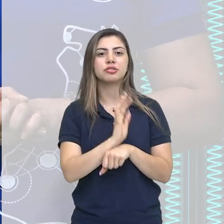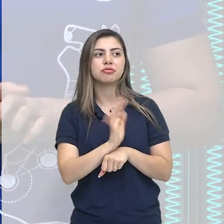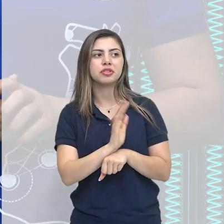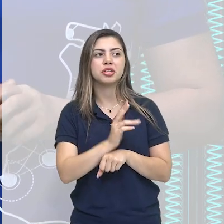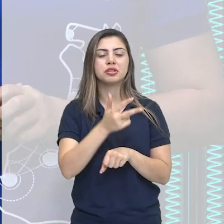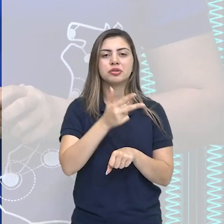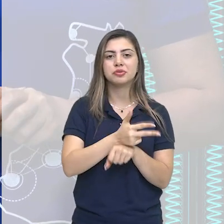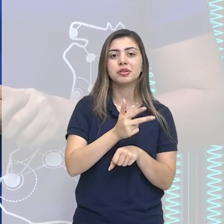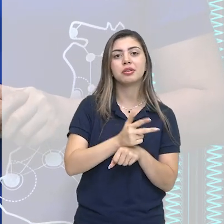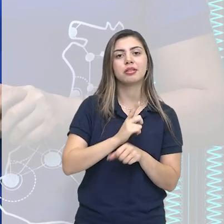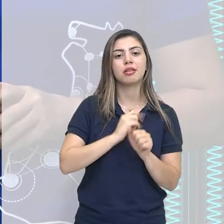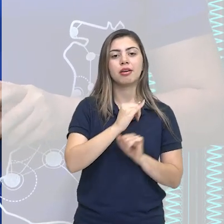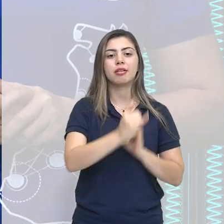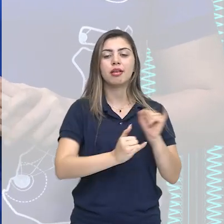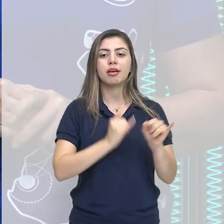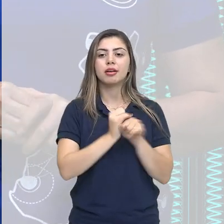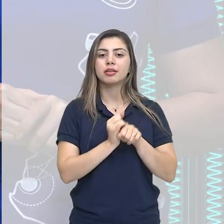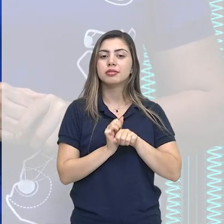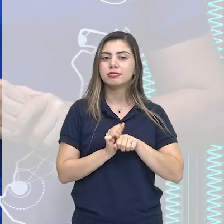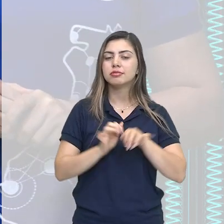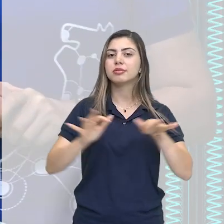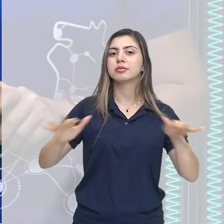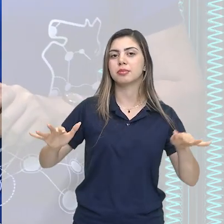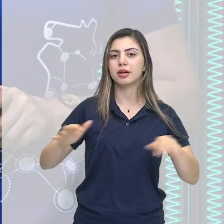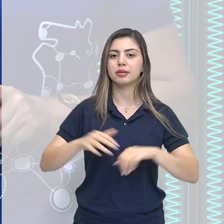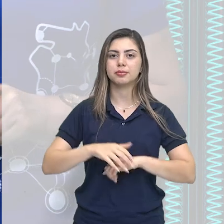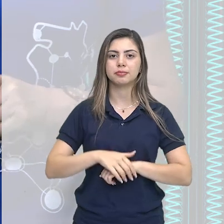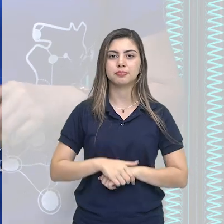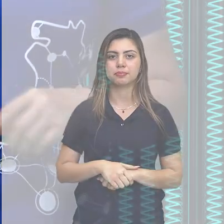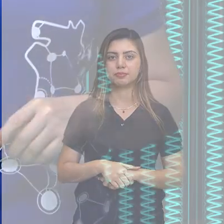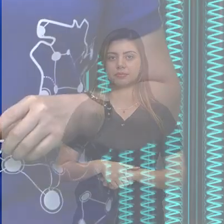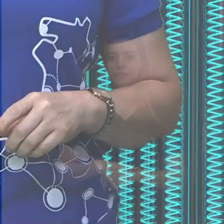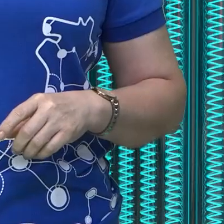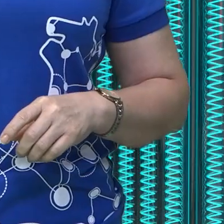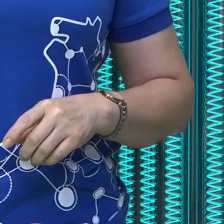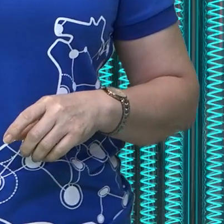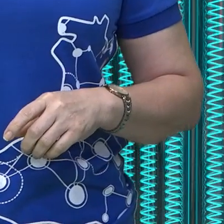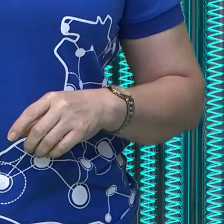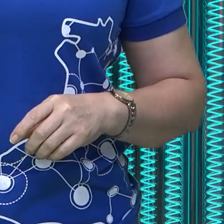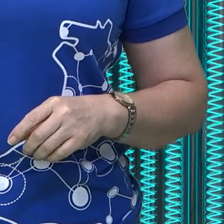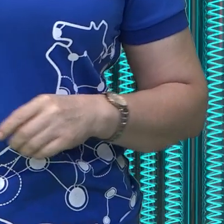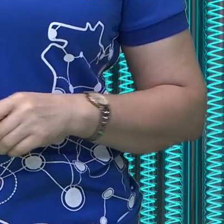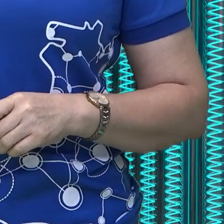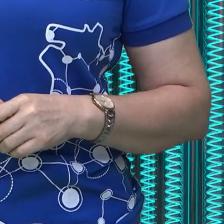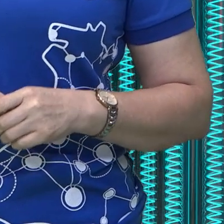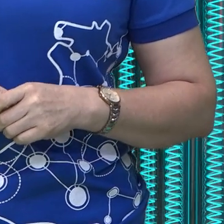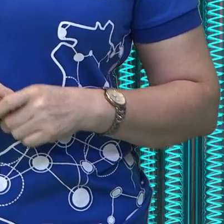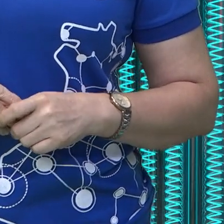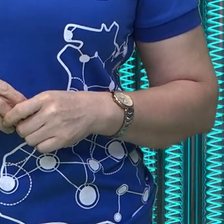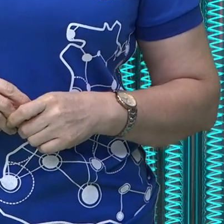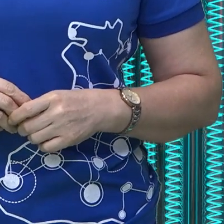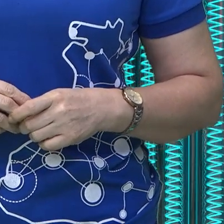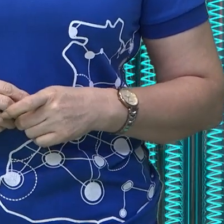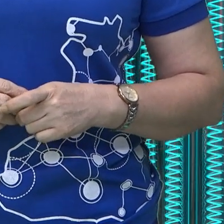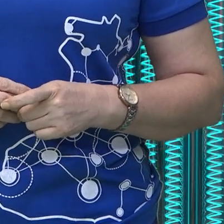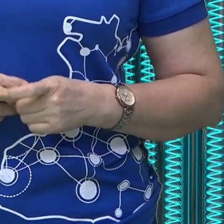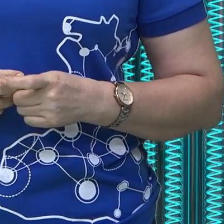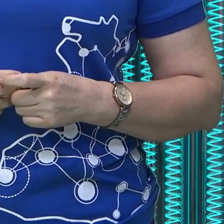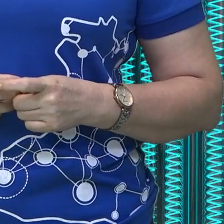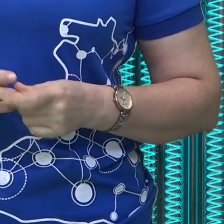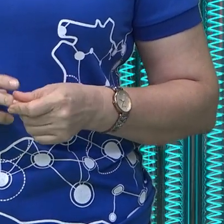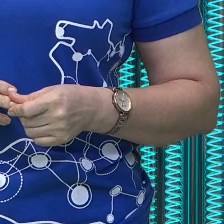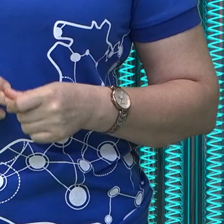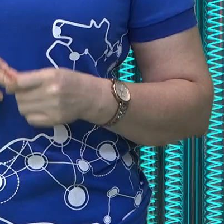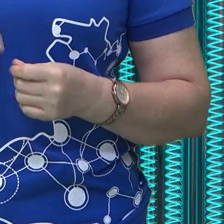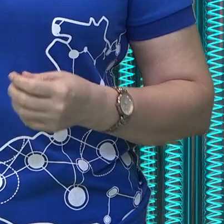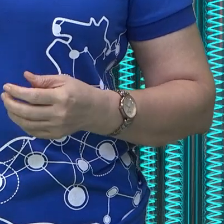internet. São mais conhecidos pela sua utilização como piadas, mas também podem ser utilizados em campanhas